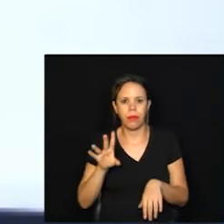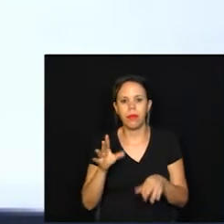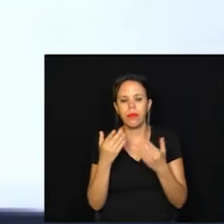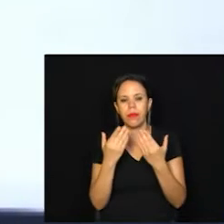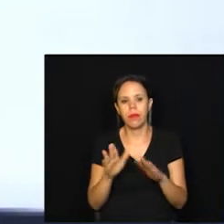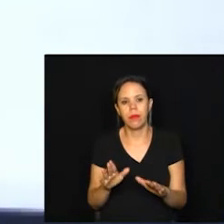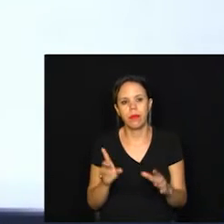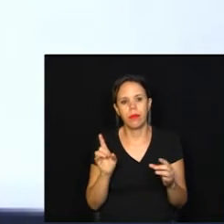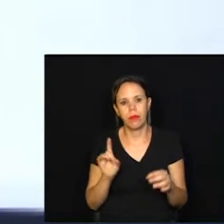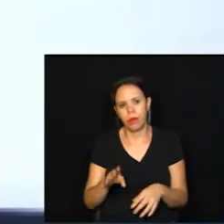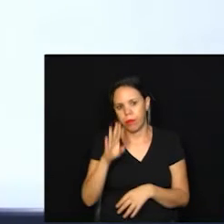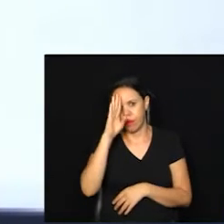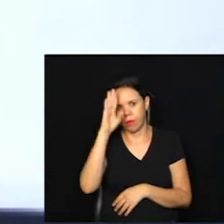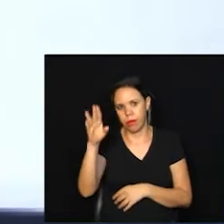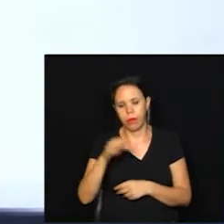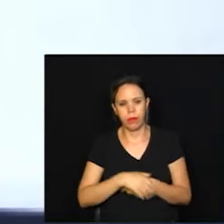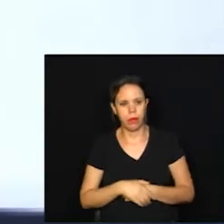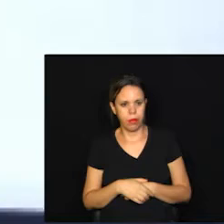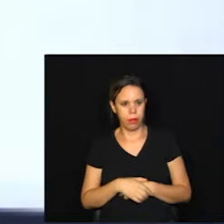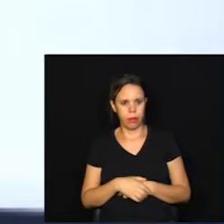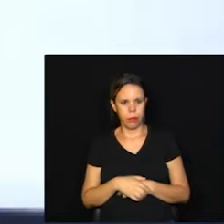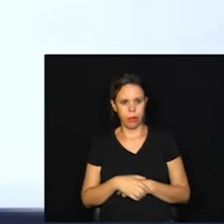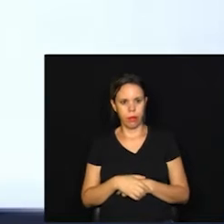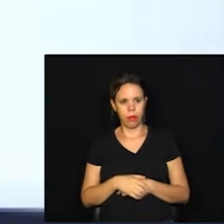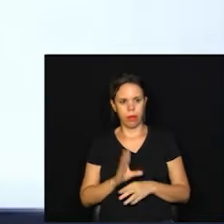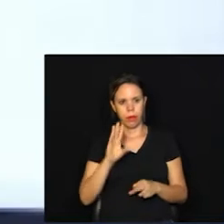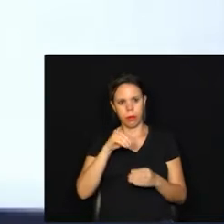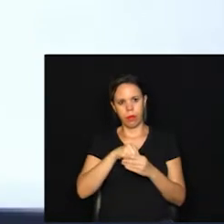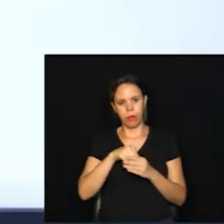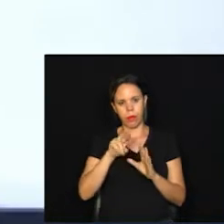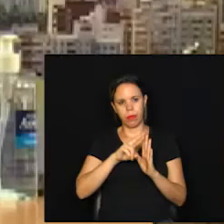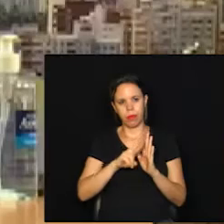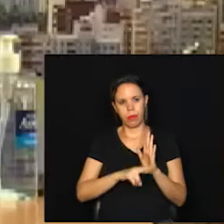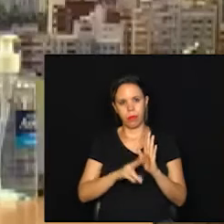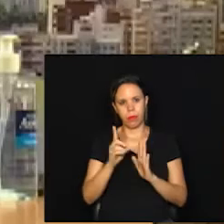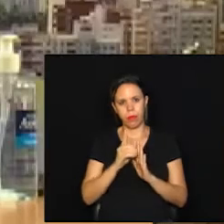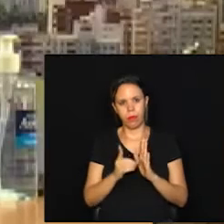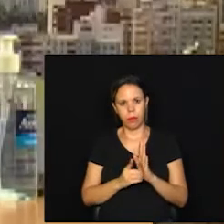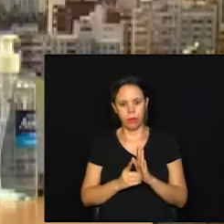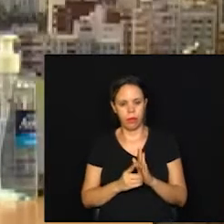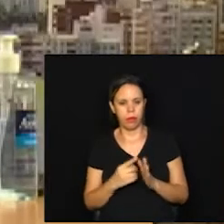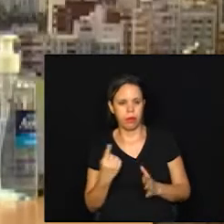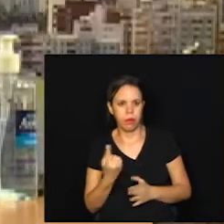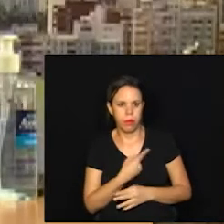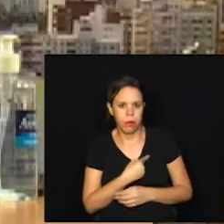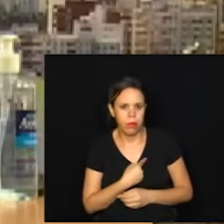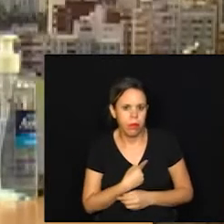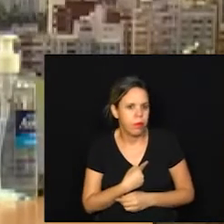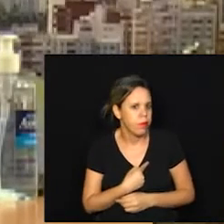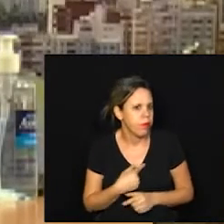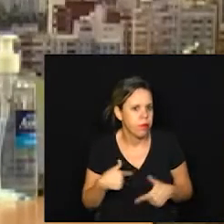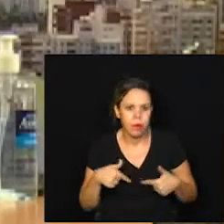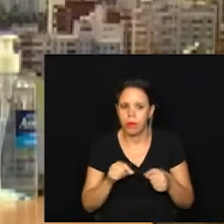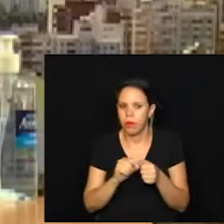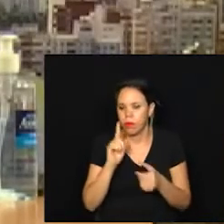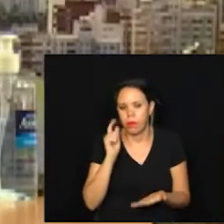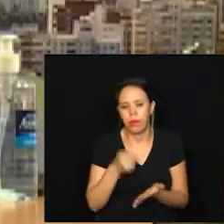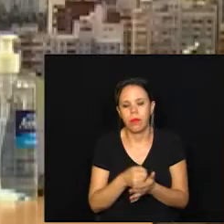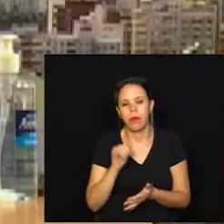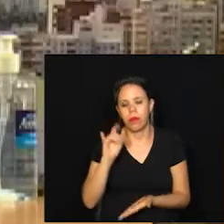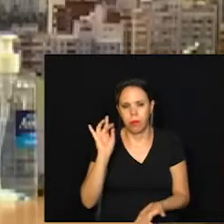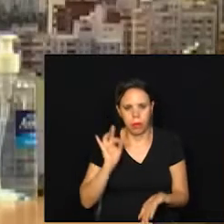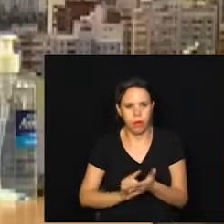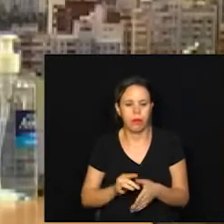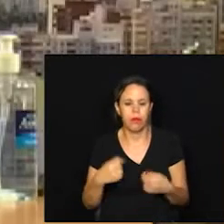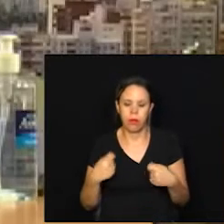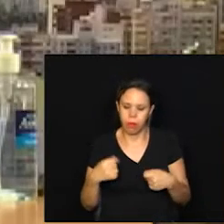abertos serviços essenciais, que estão nos decretos também. Nós não tomaríamos essa decisão se realmente